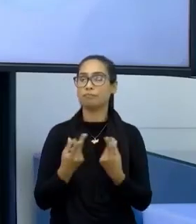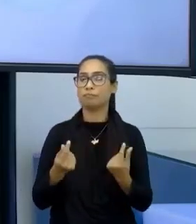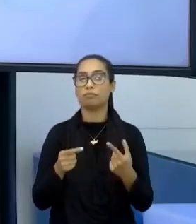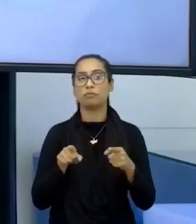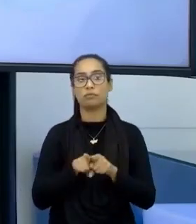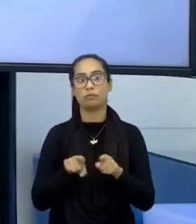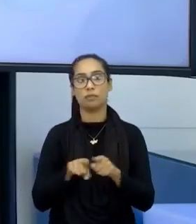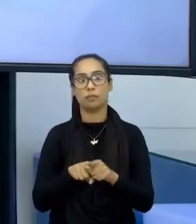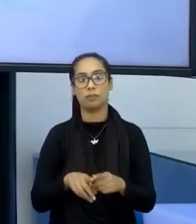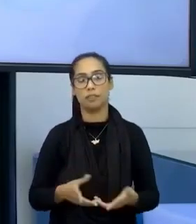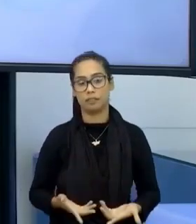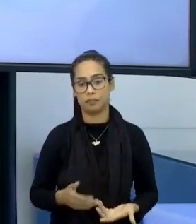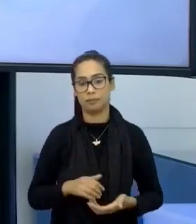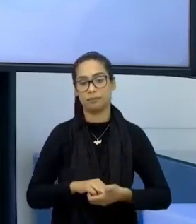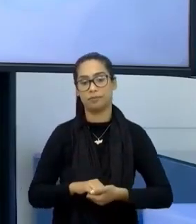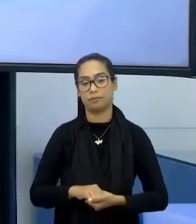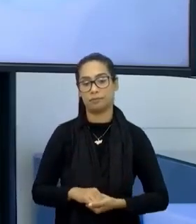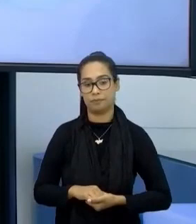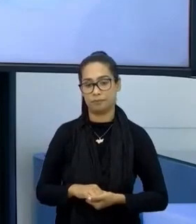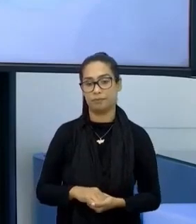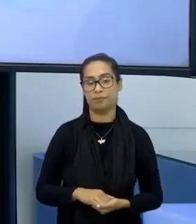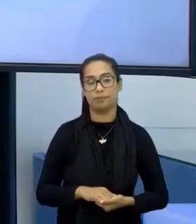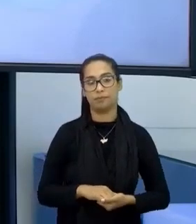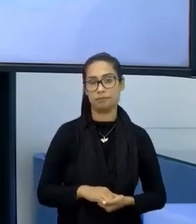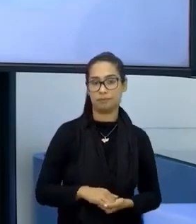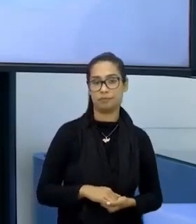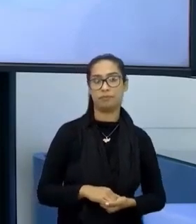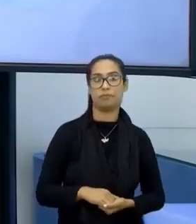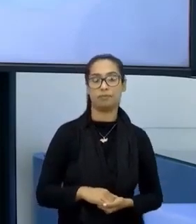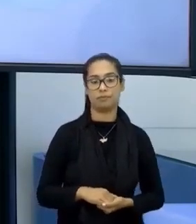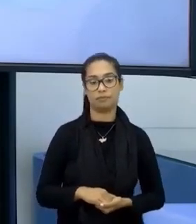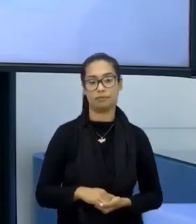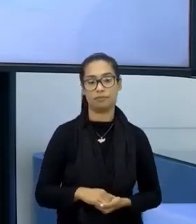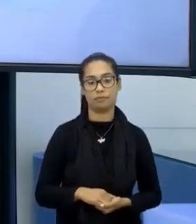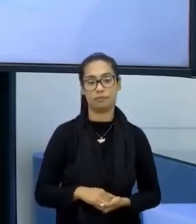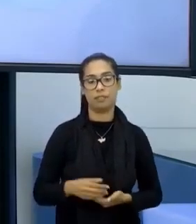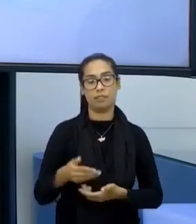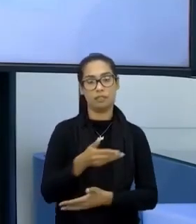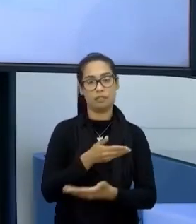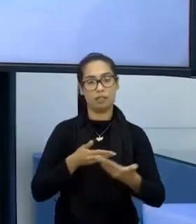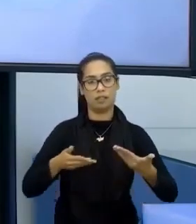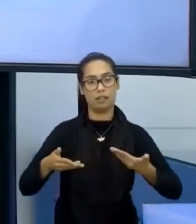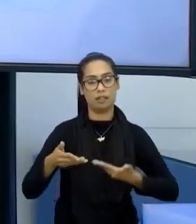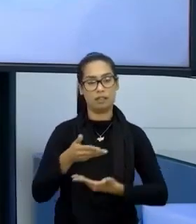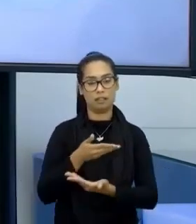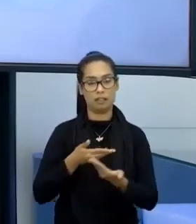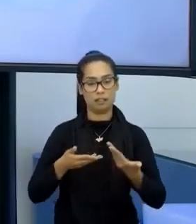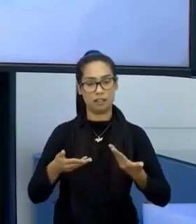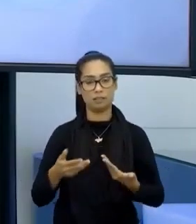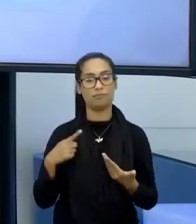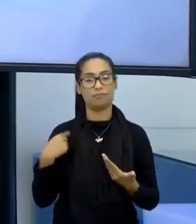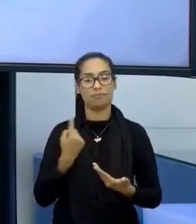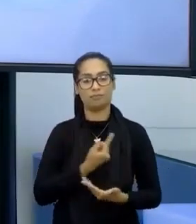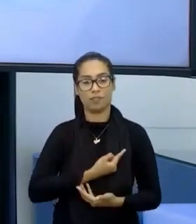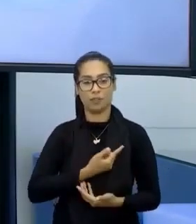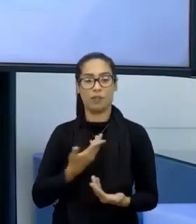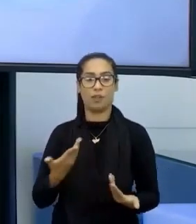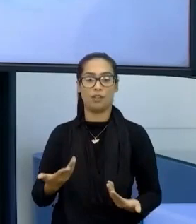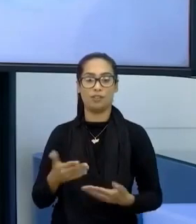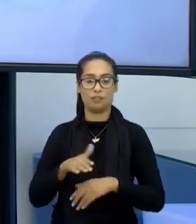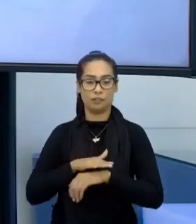de interação aqui da nossa aula. Está certo? Então, vamos começar, né, a nossa